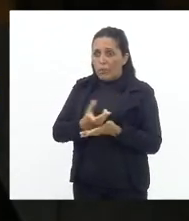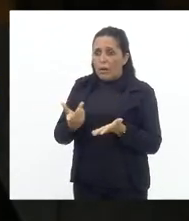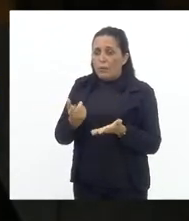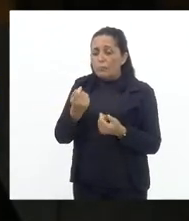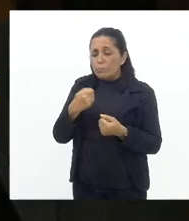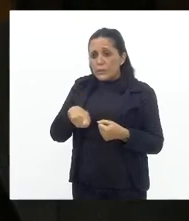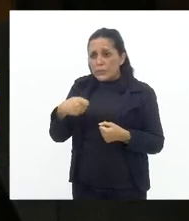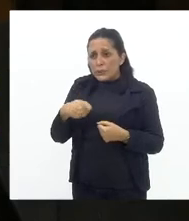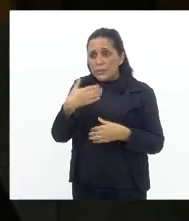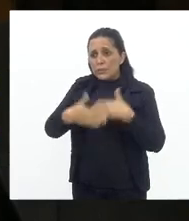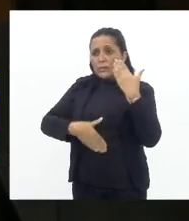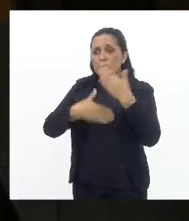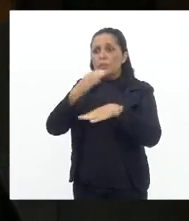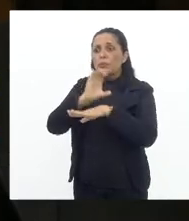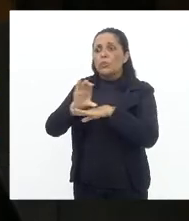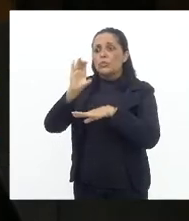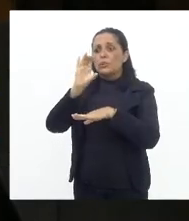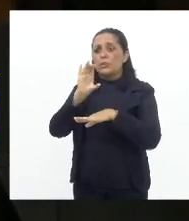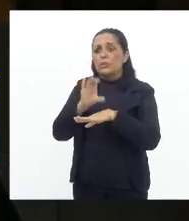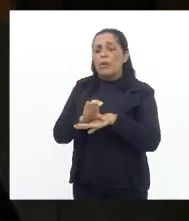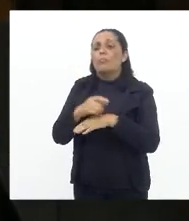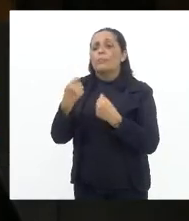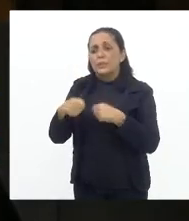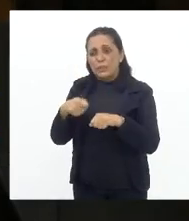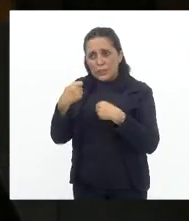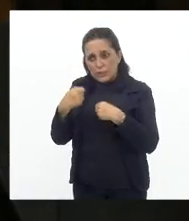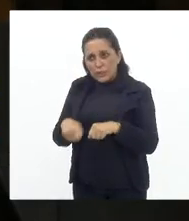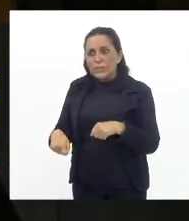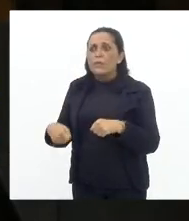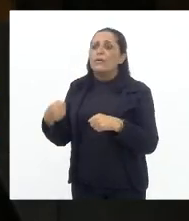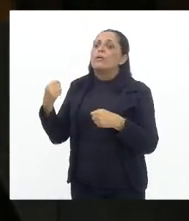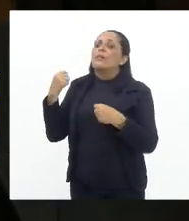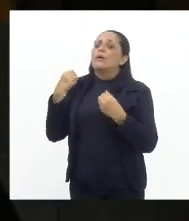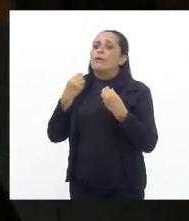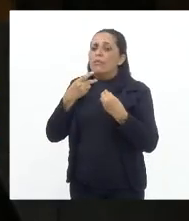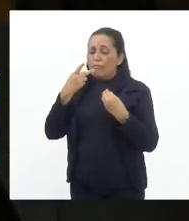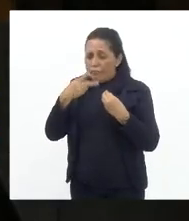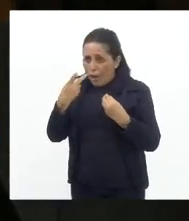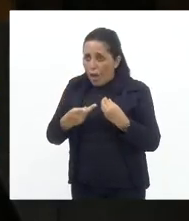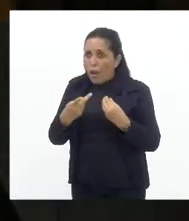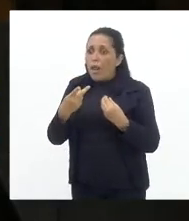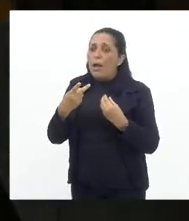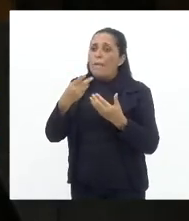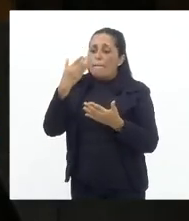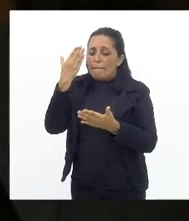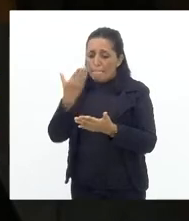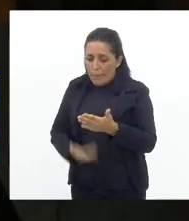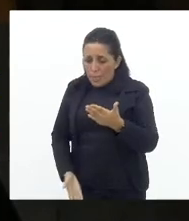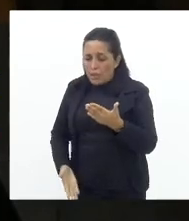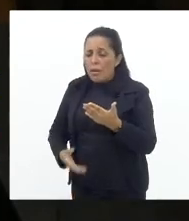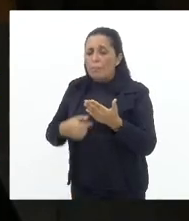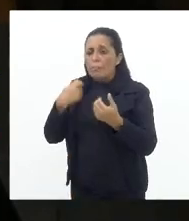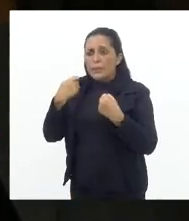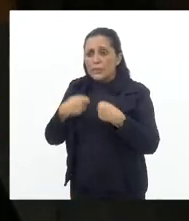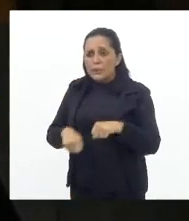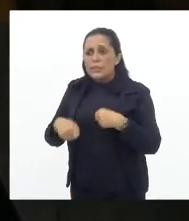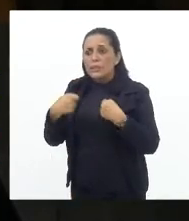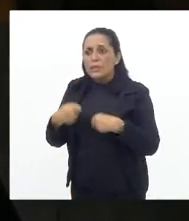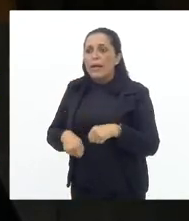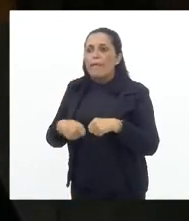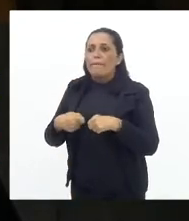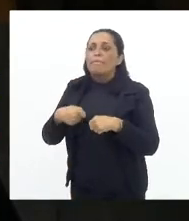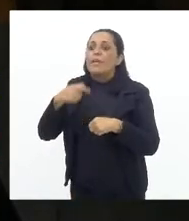Constitucional a constituição prevê a reposição das perdas e no entanto no estado do Rio de Janeiro Isso é letra